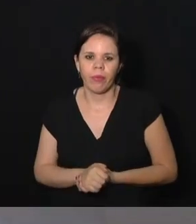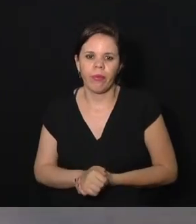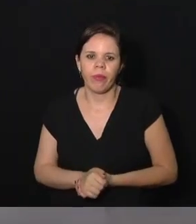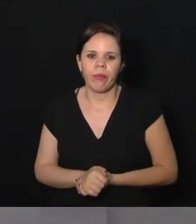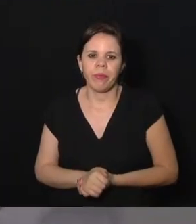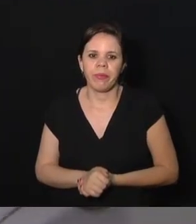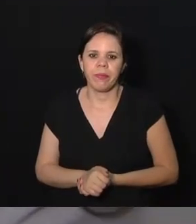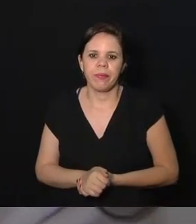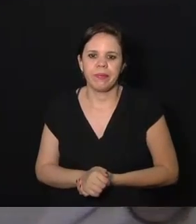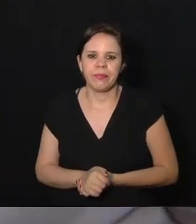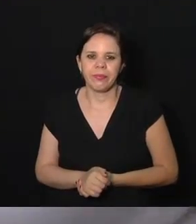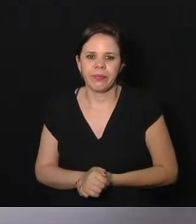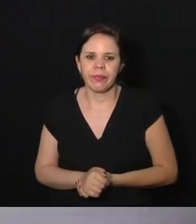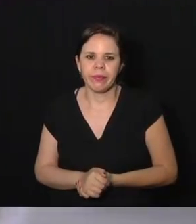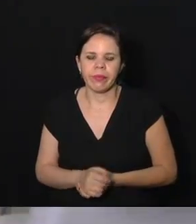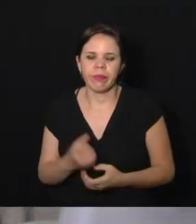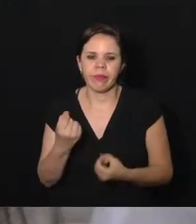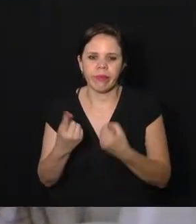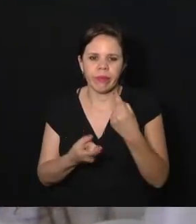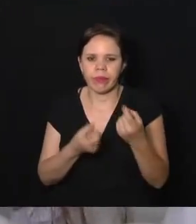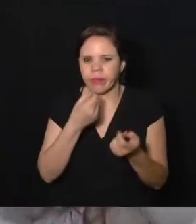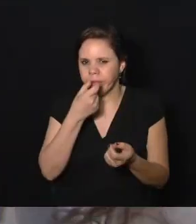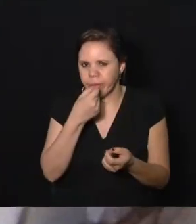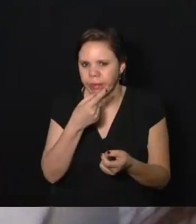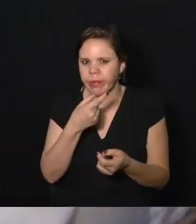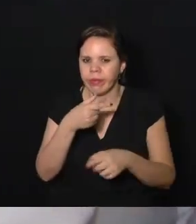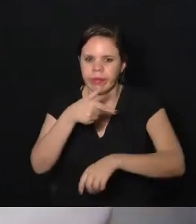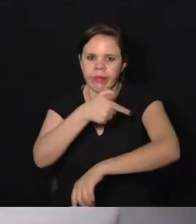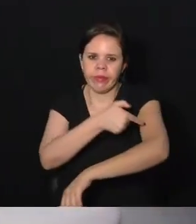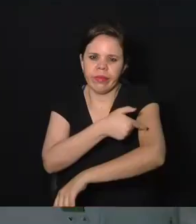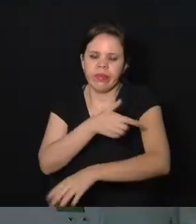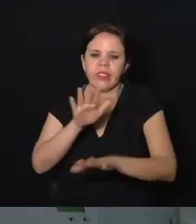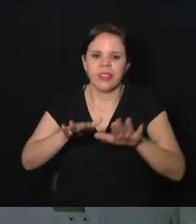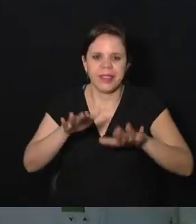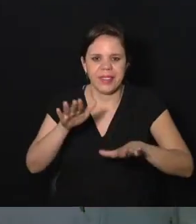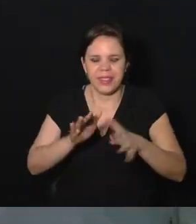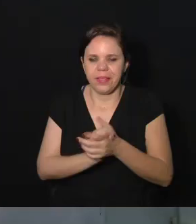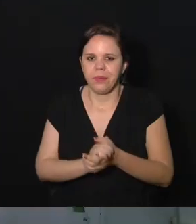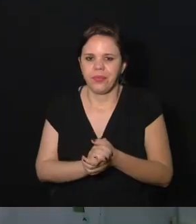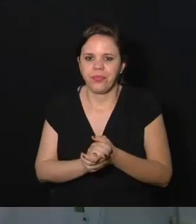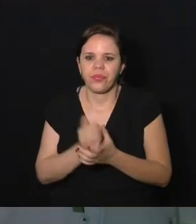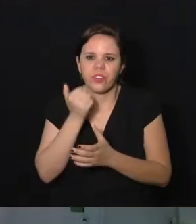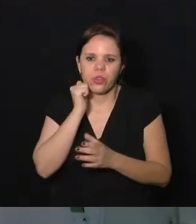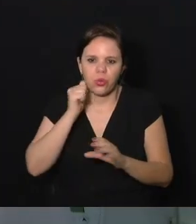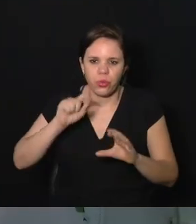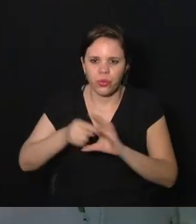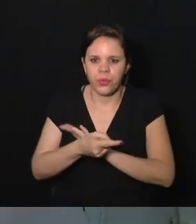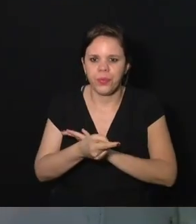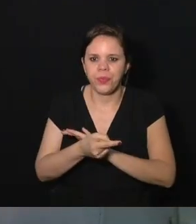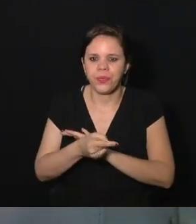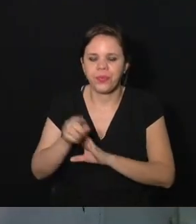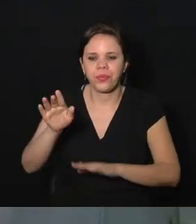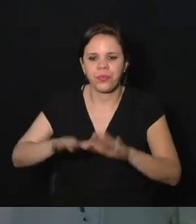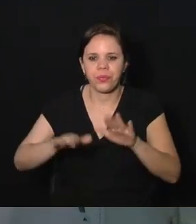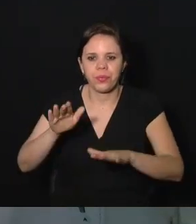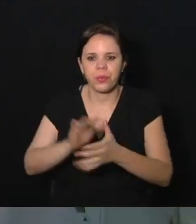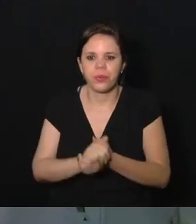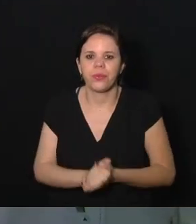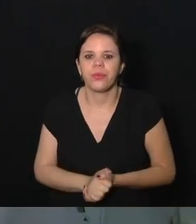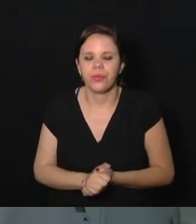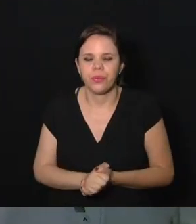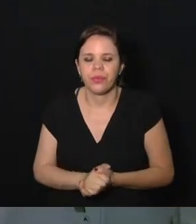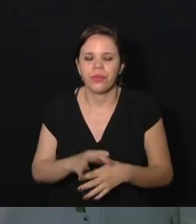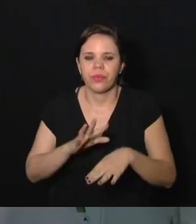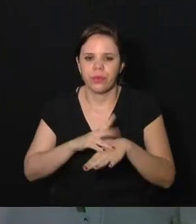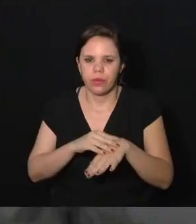tópico, outras intravenoso, aplicação, e outras intraóssea, enfim, isso depende muito da